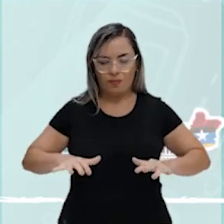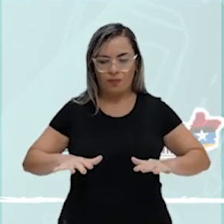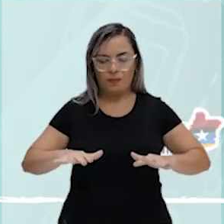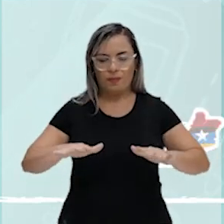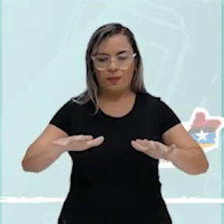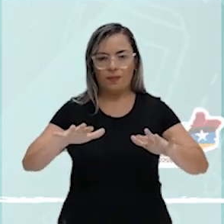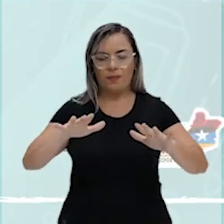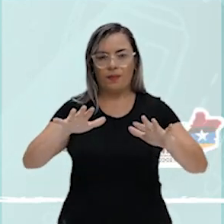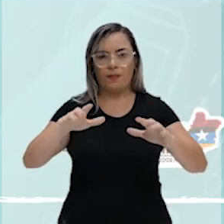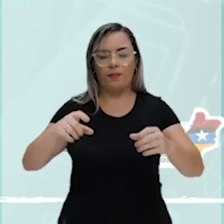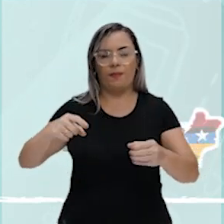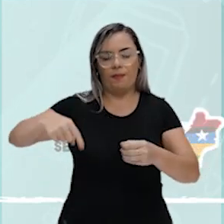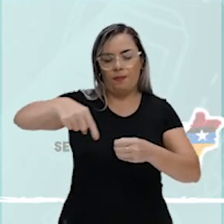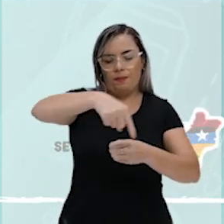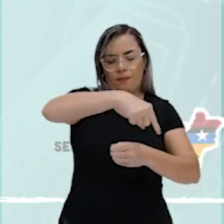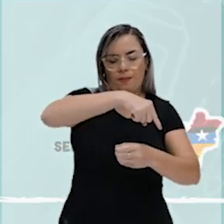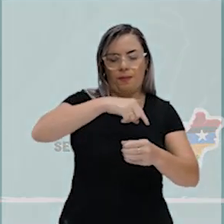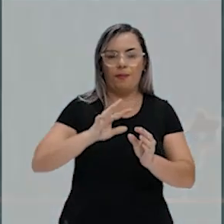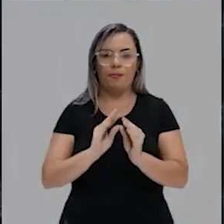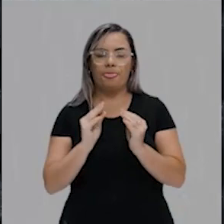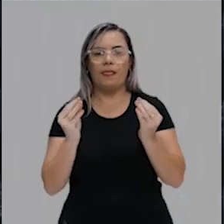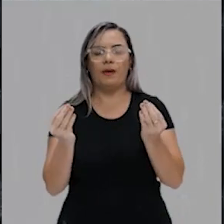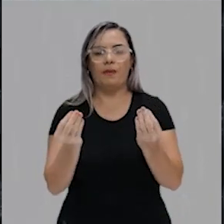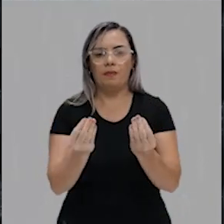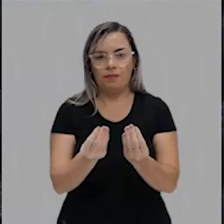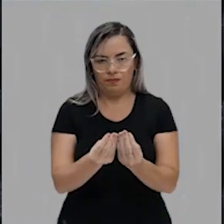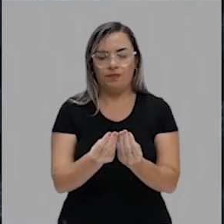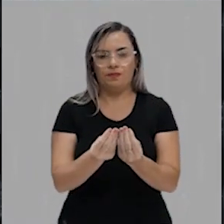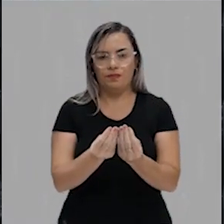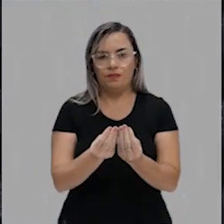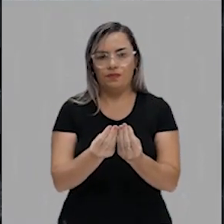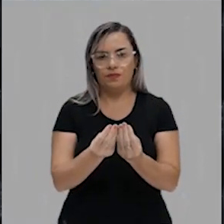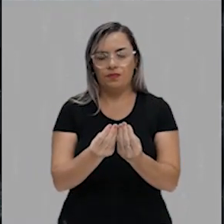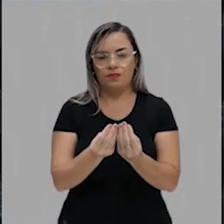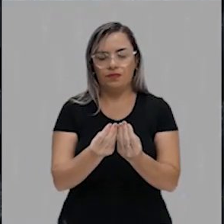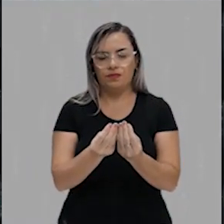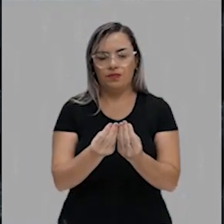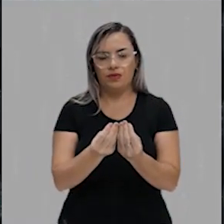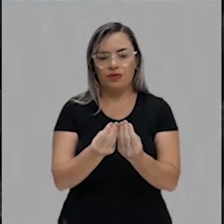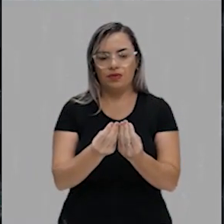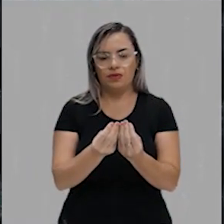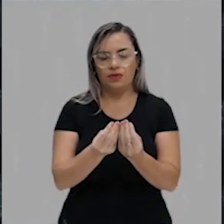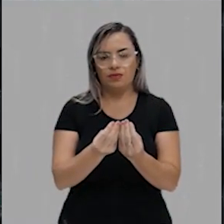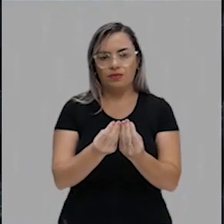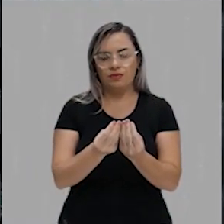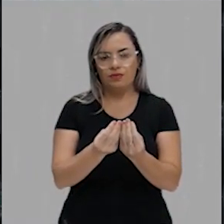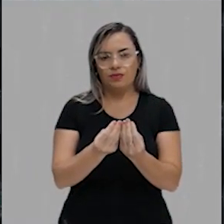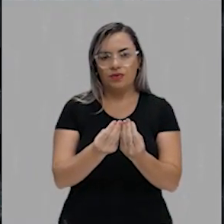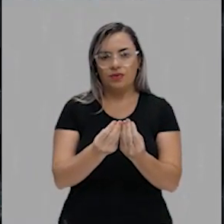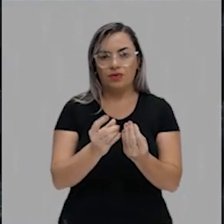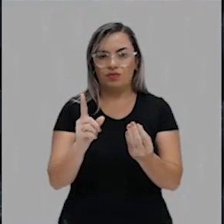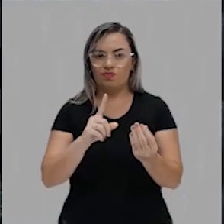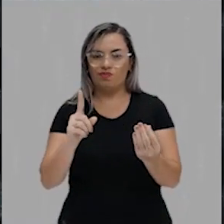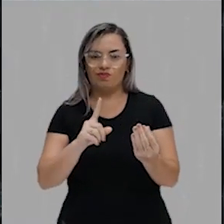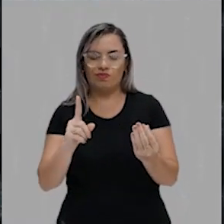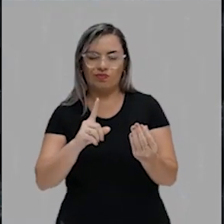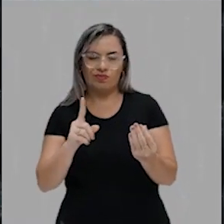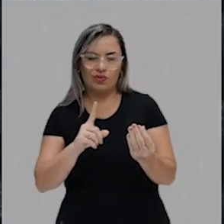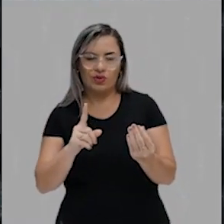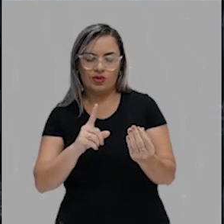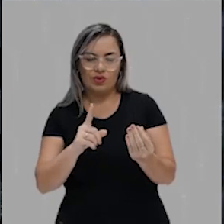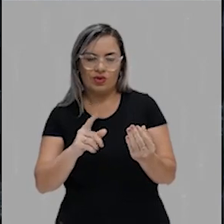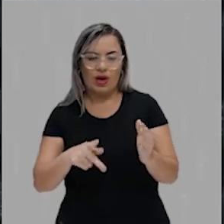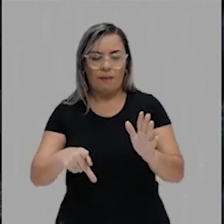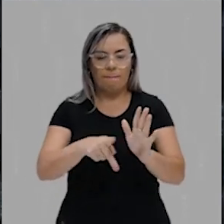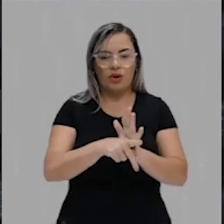de partículas, de substâncias que não são típicas do ar circundante.